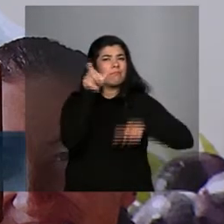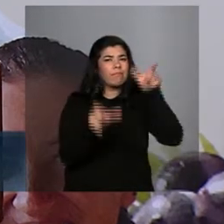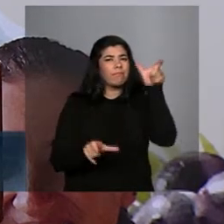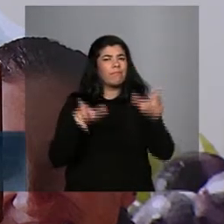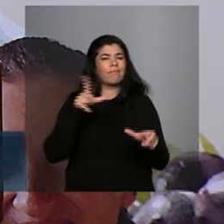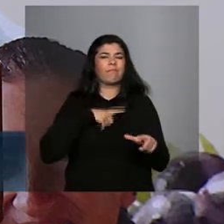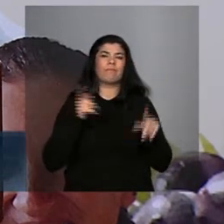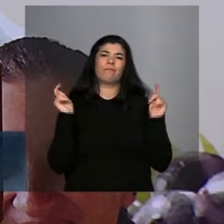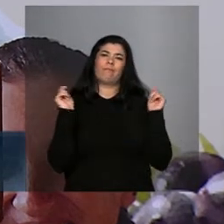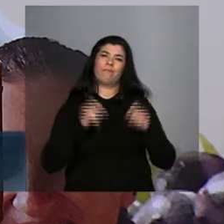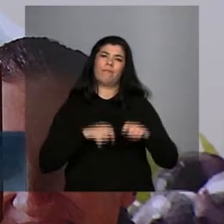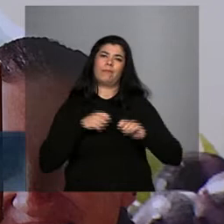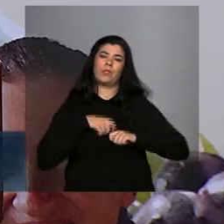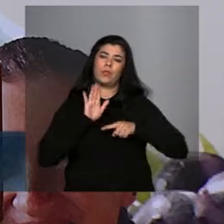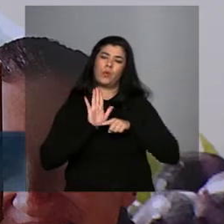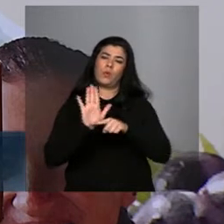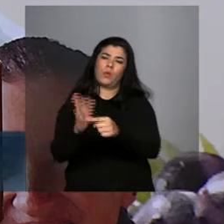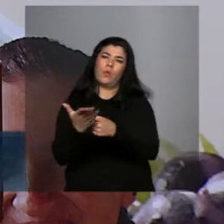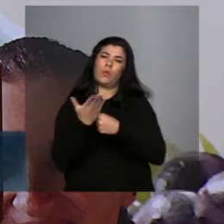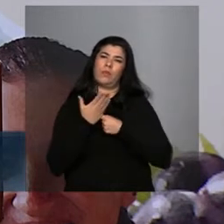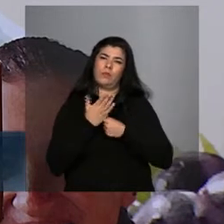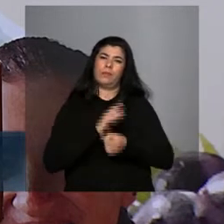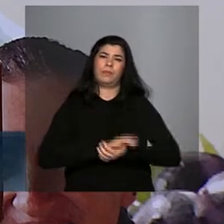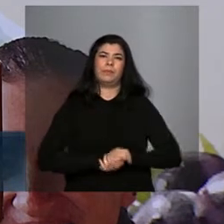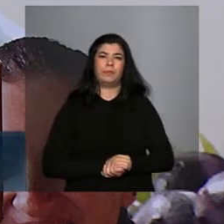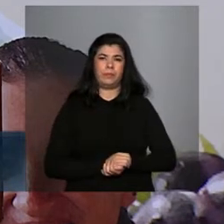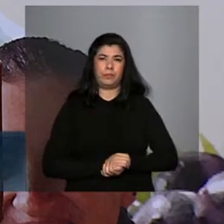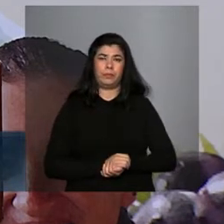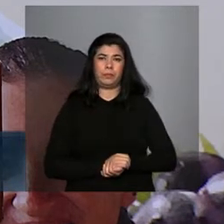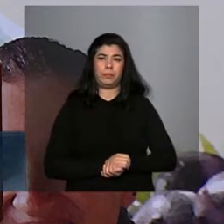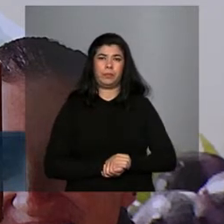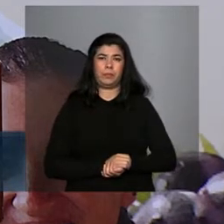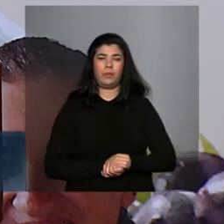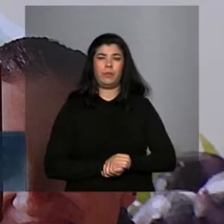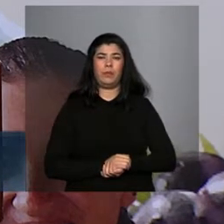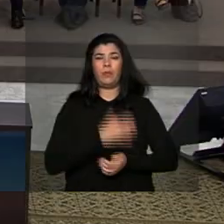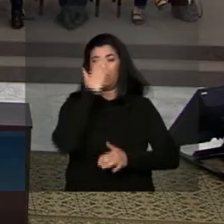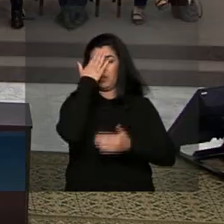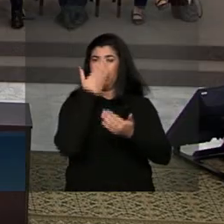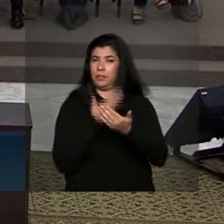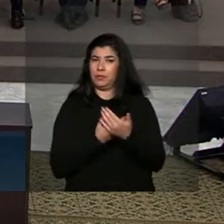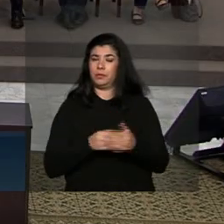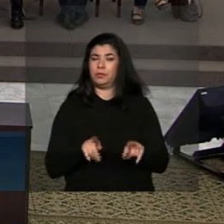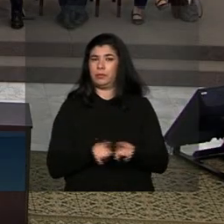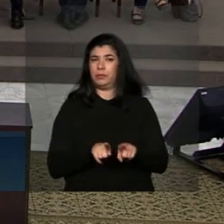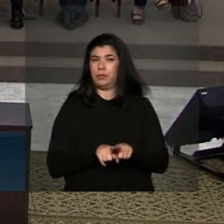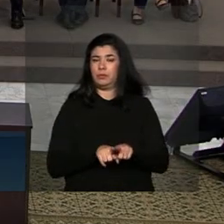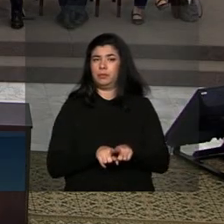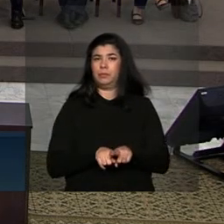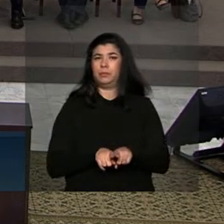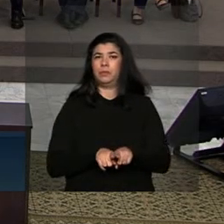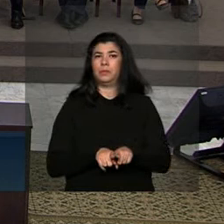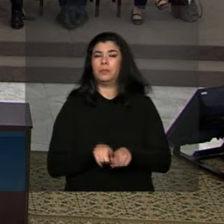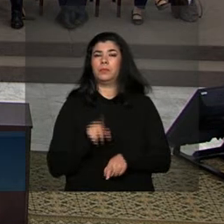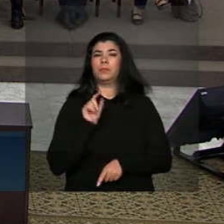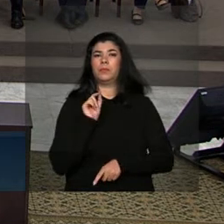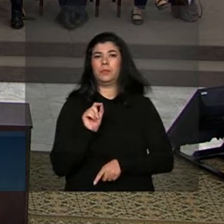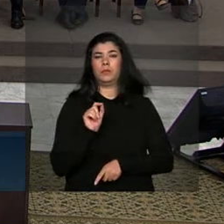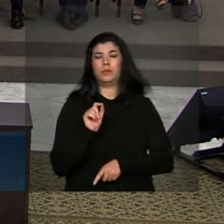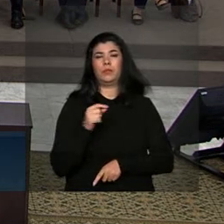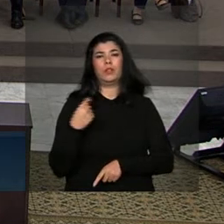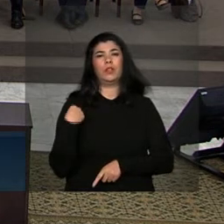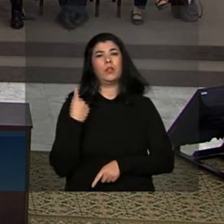a capacidade de cooperar. E eu acredito que a